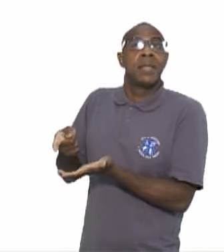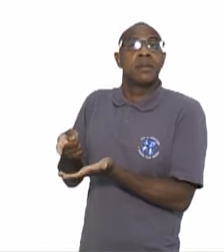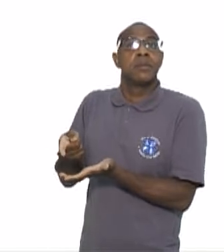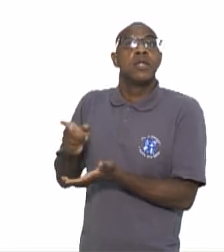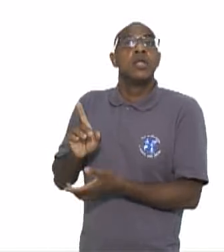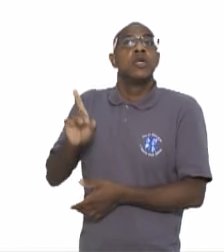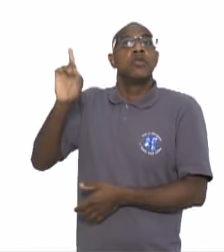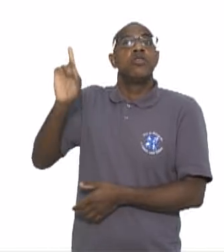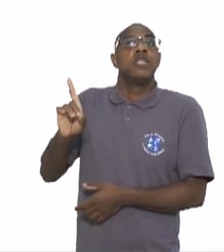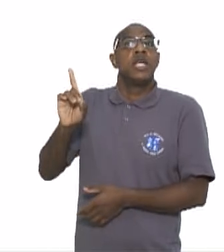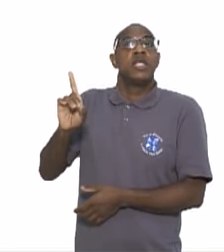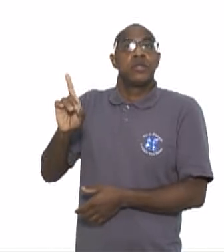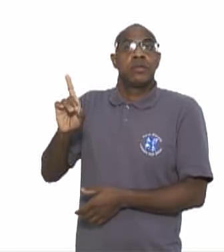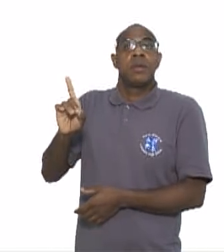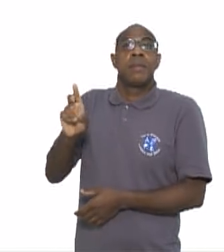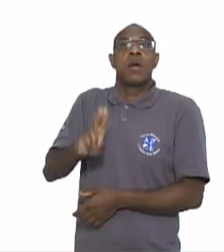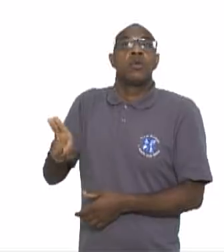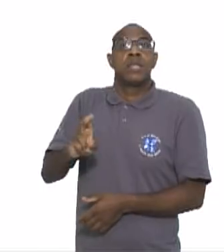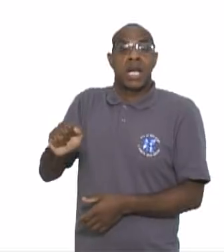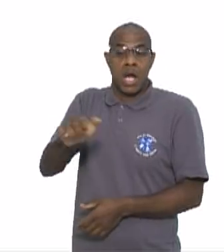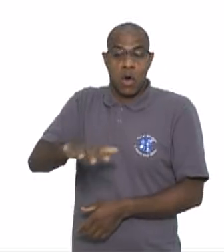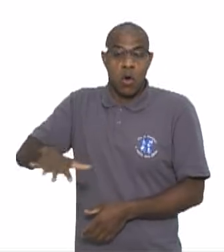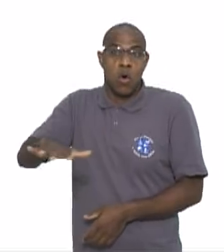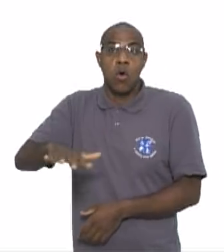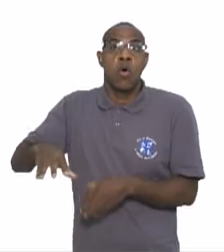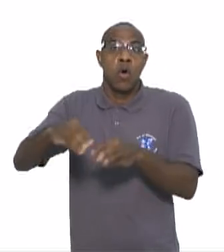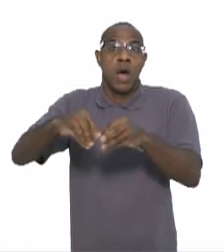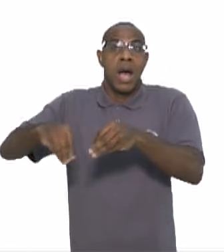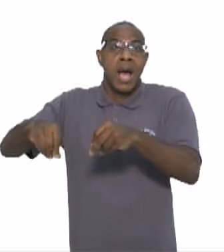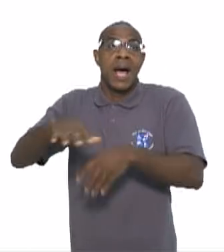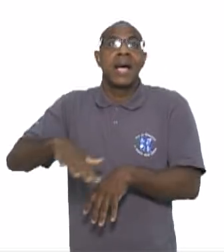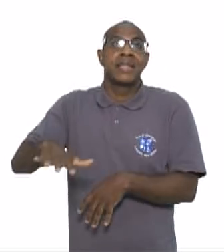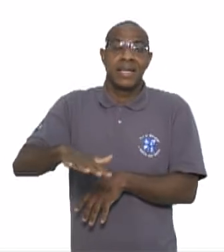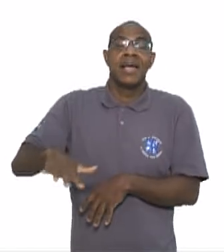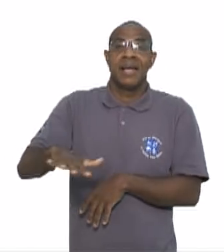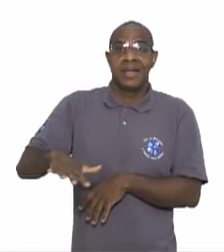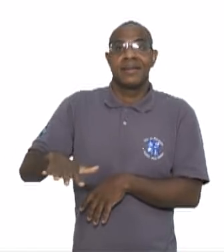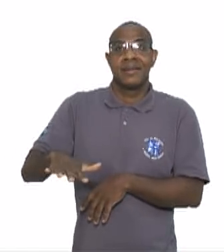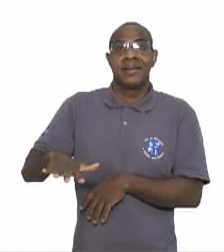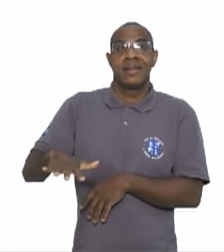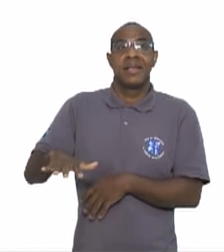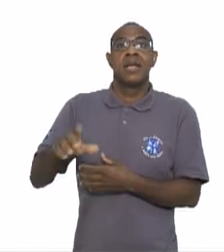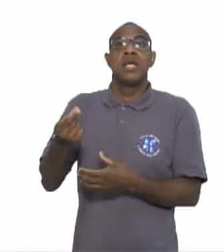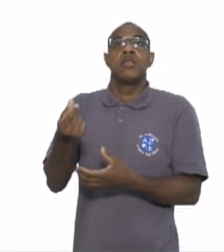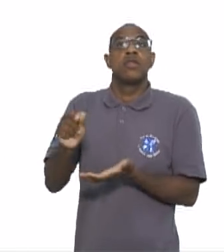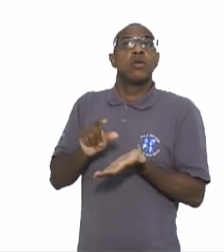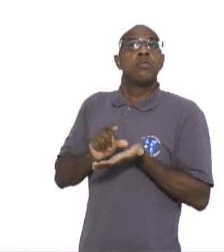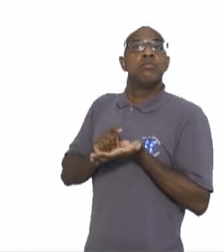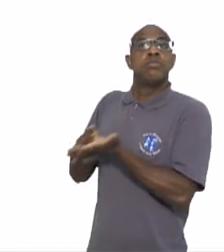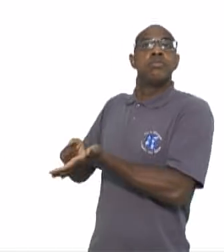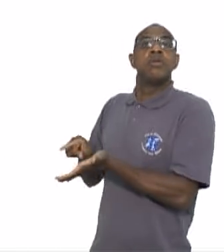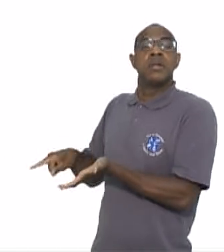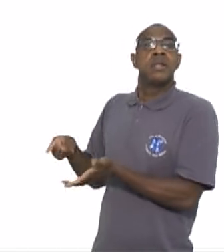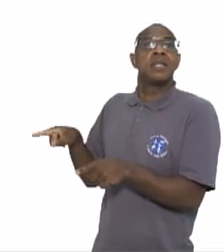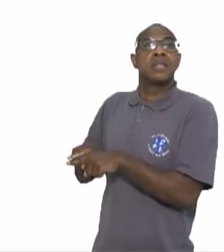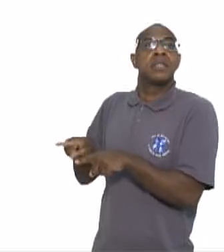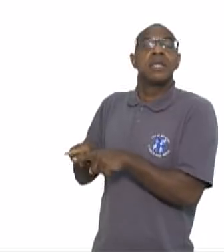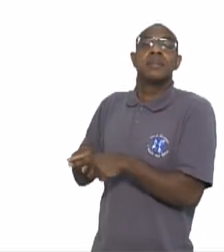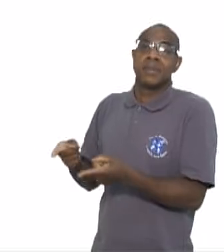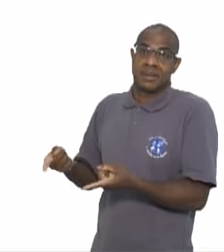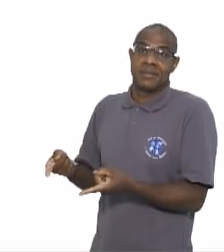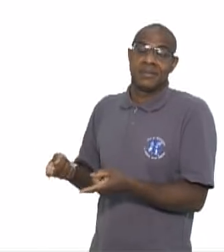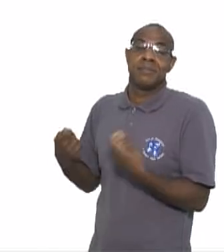terra quando o chefe da família morria. Então tinha isso. Censo, pagamento de dinheiro realizado geralmente pelos